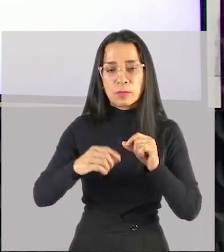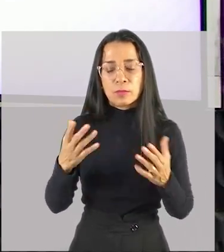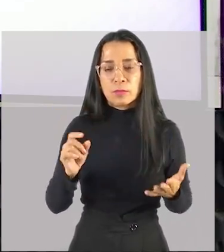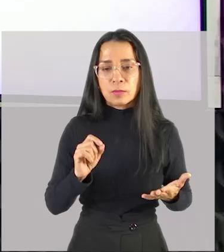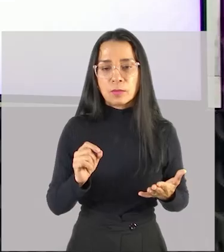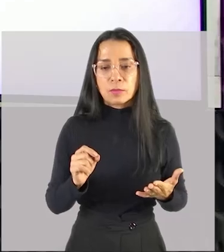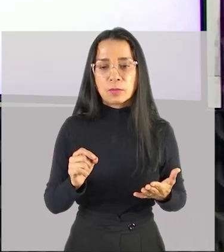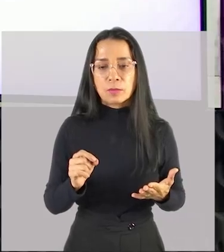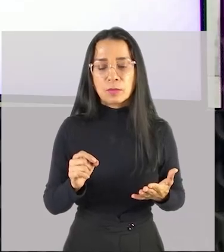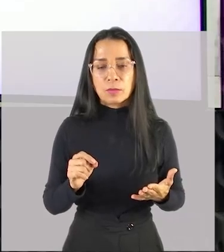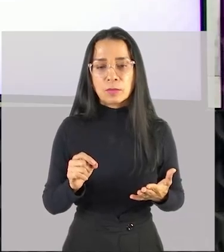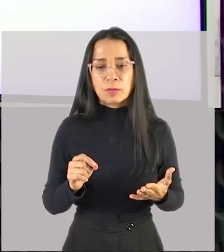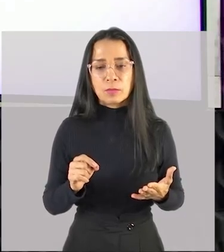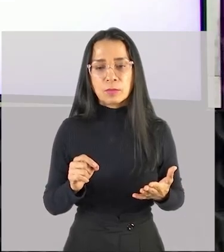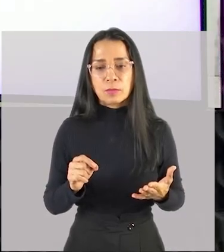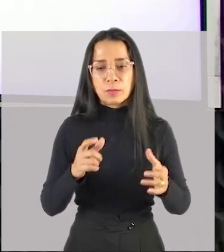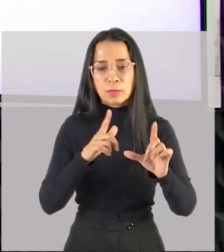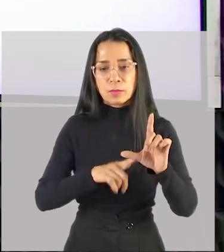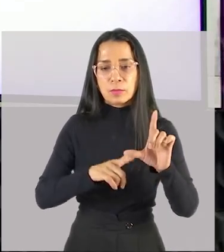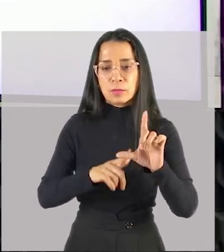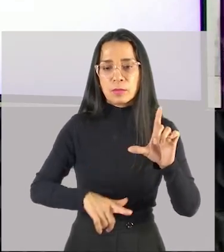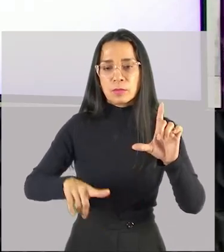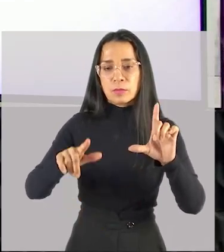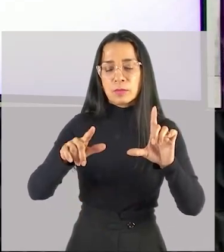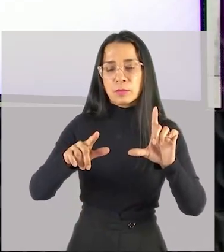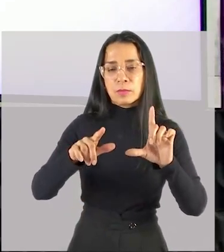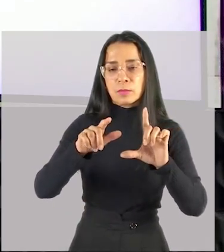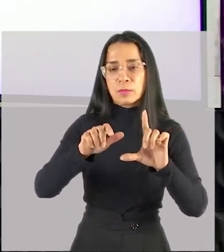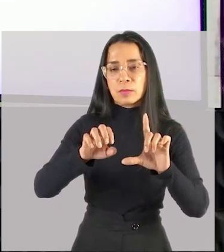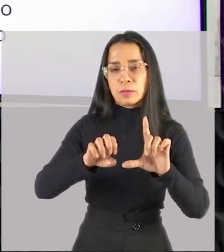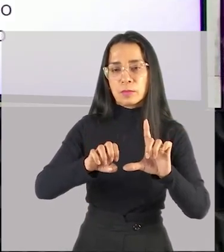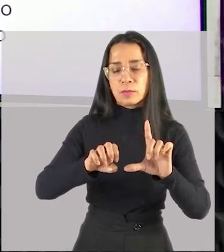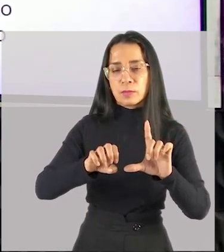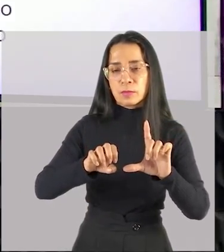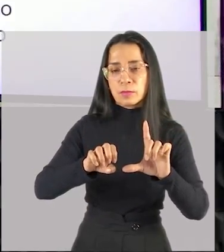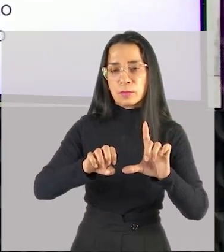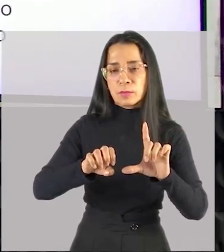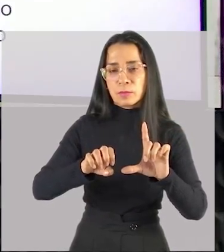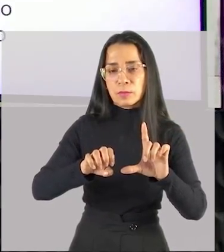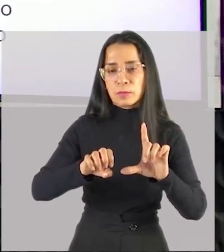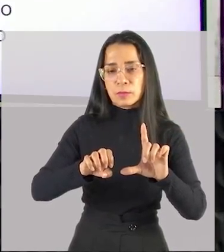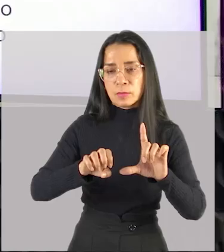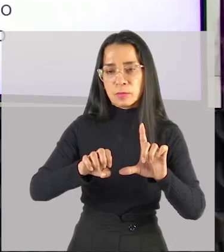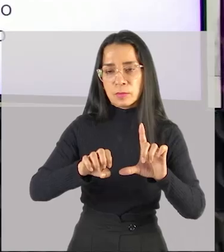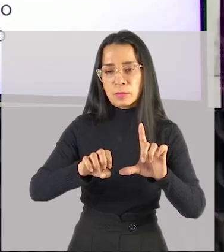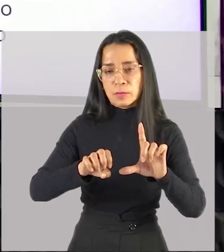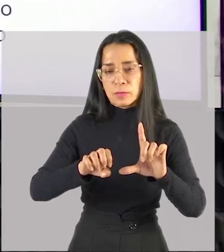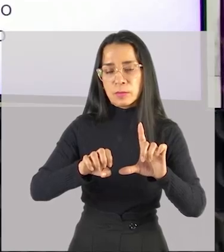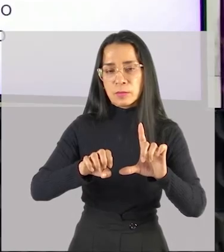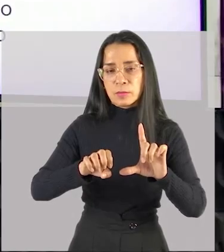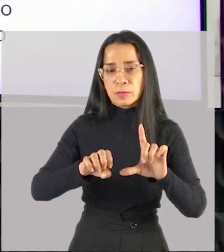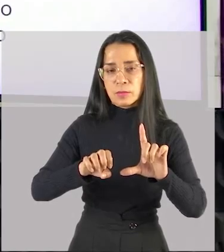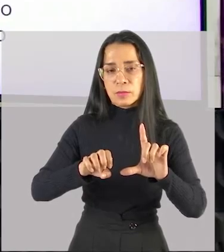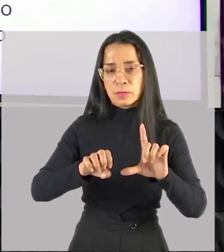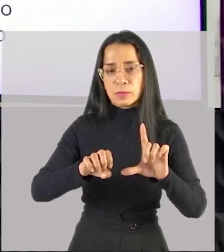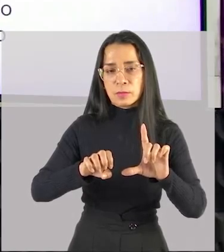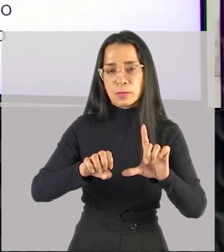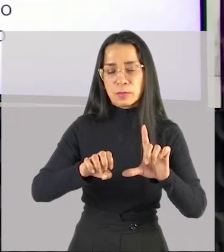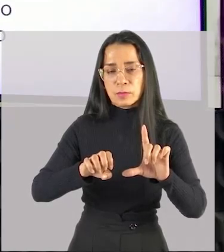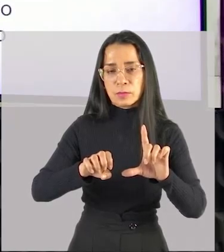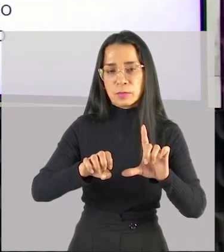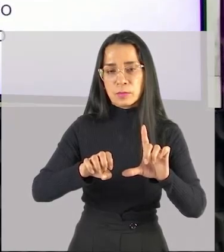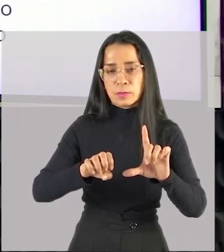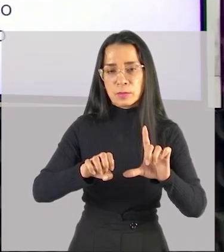essa extrema relevância, é a alma. E principalmente quando ele fala né, que o corpo tem alguém como